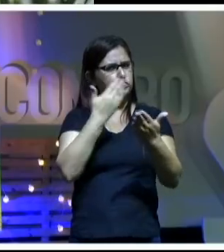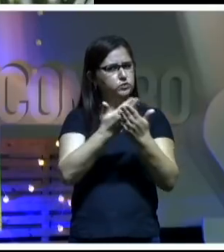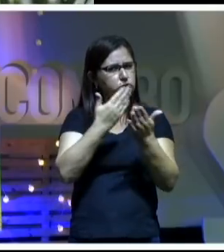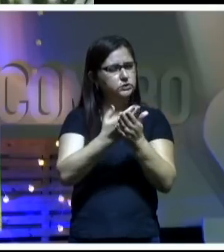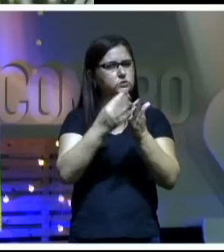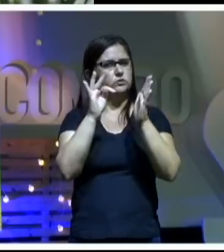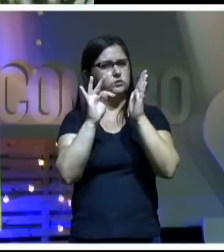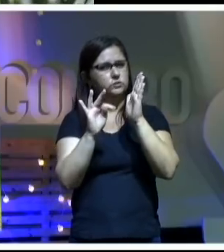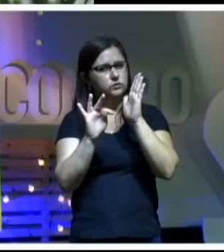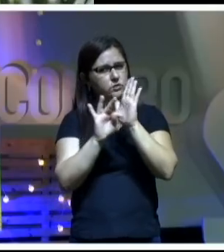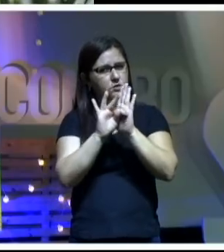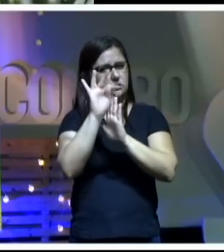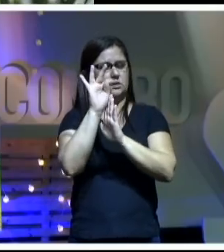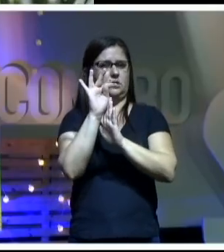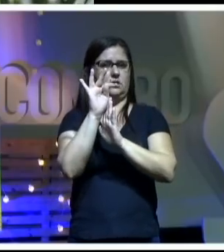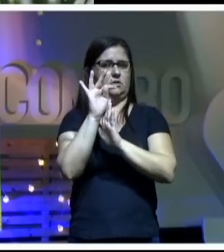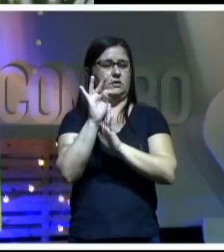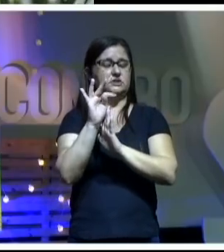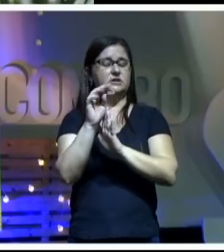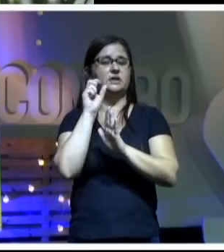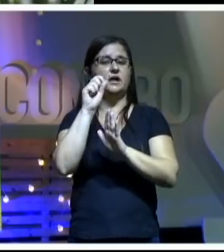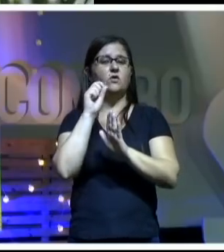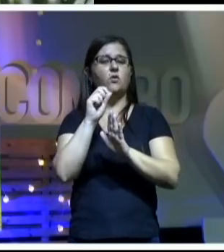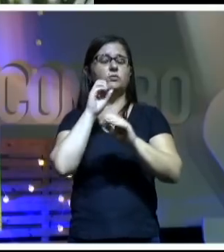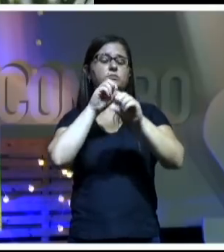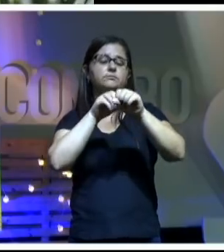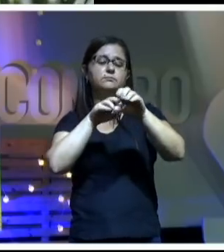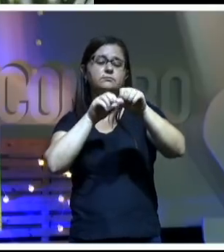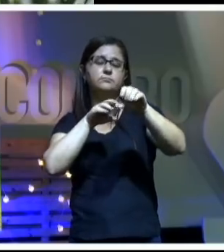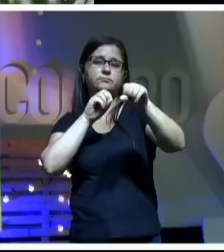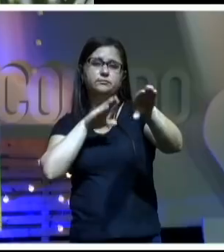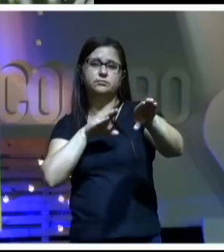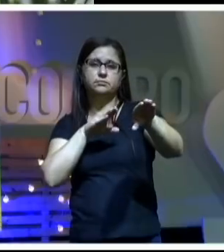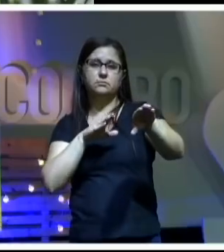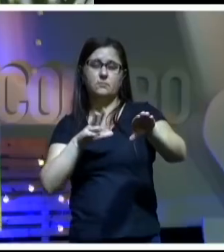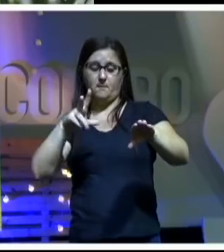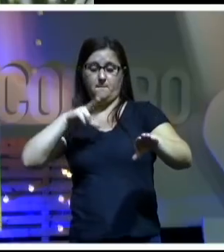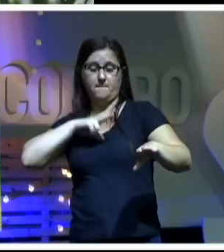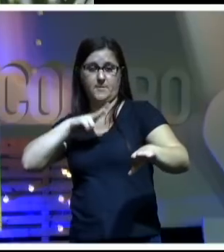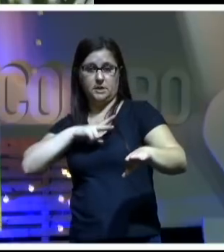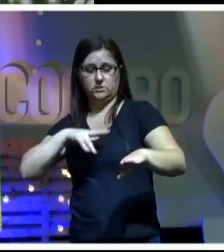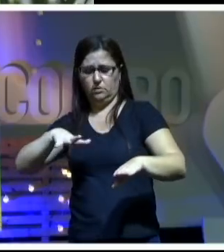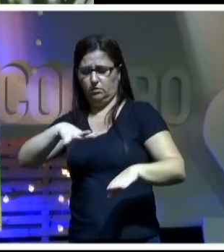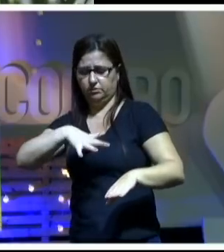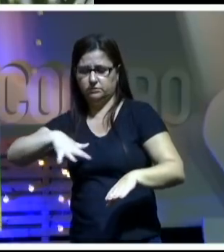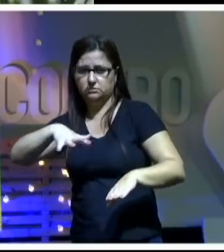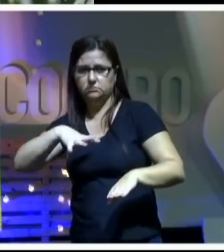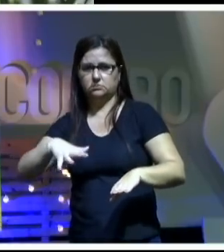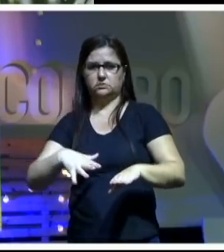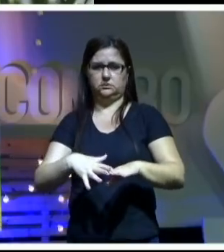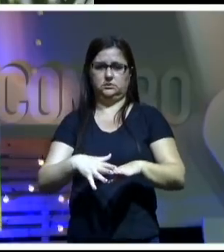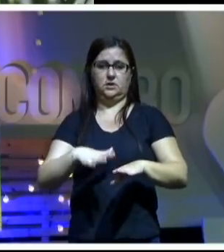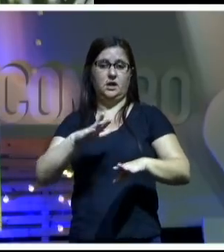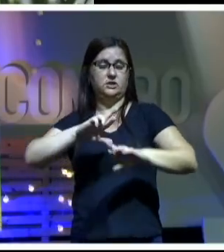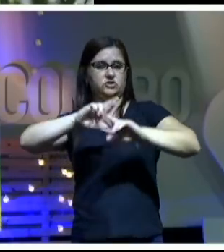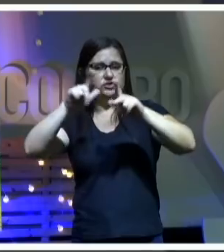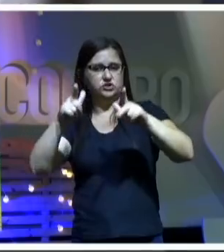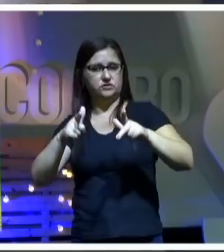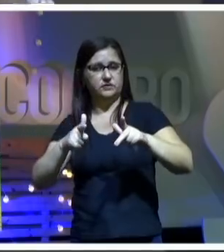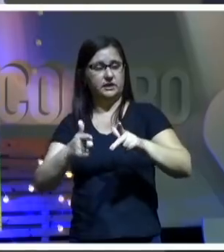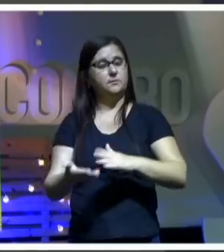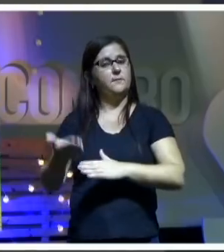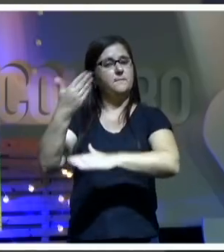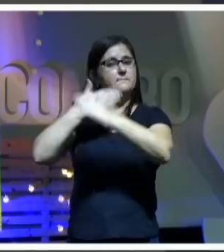cada vez mais online profissional e descentralizado diferente da formação tradicional que era